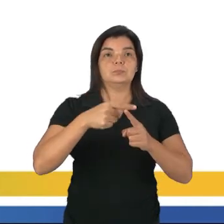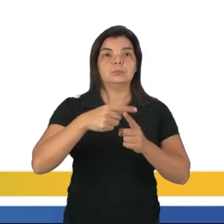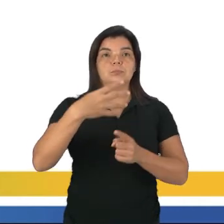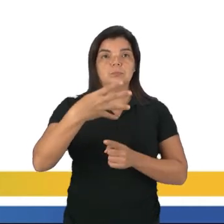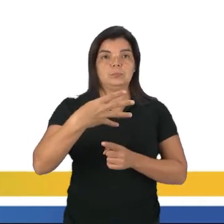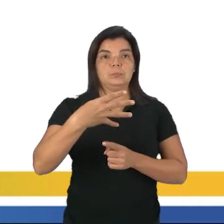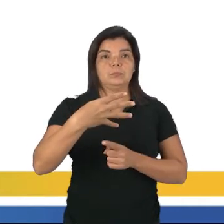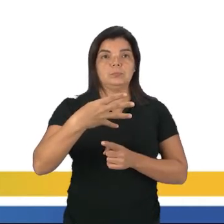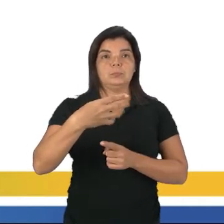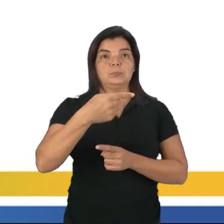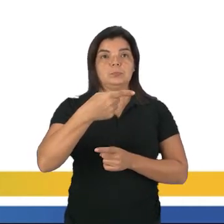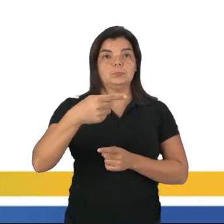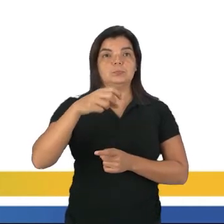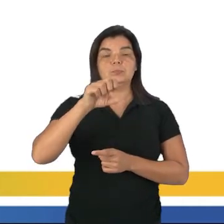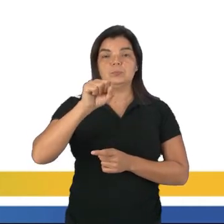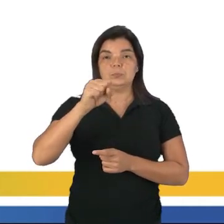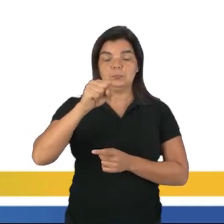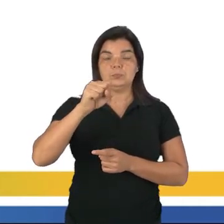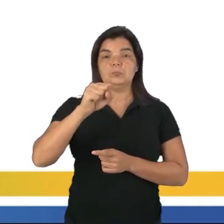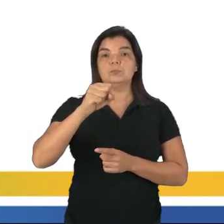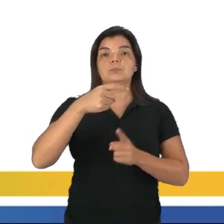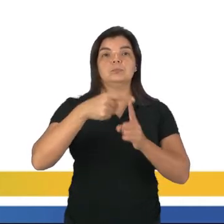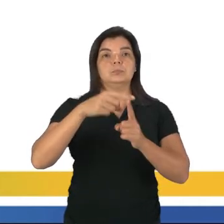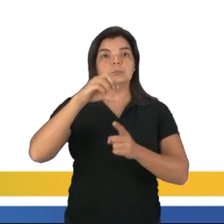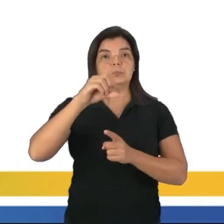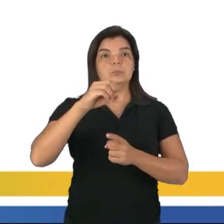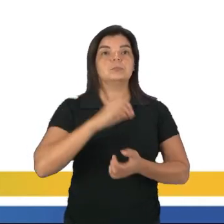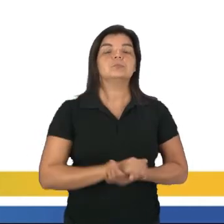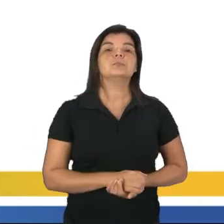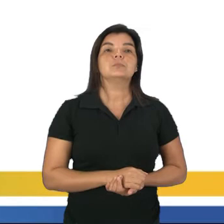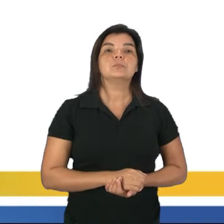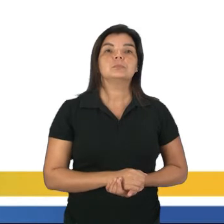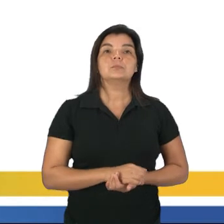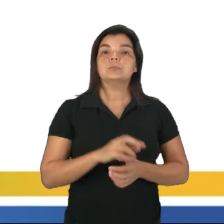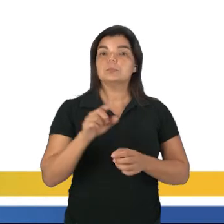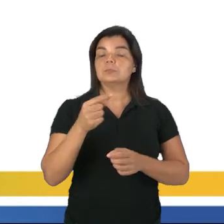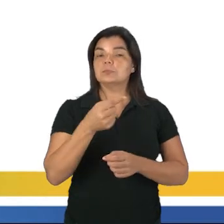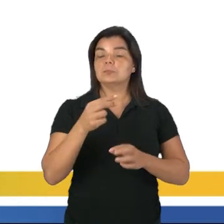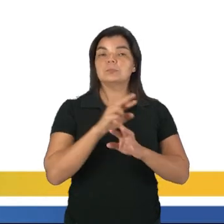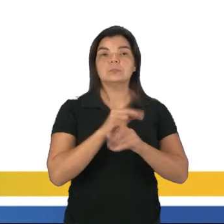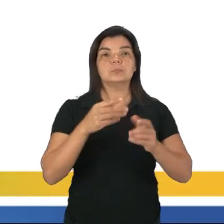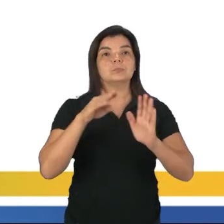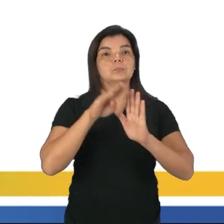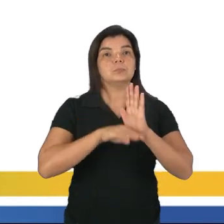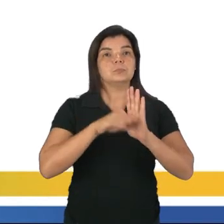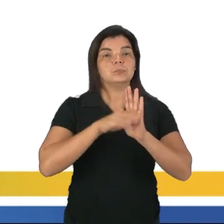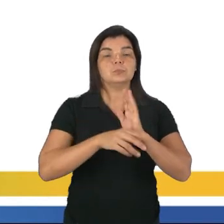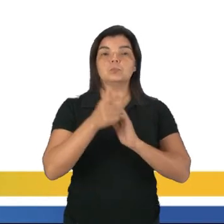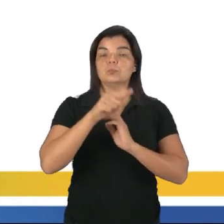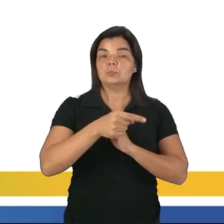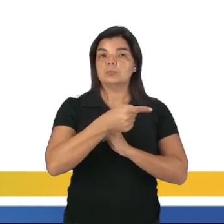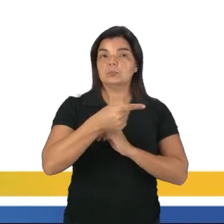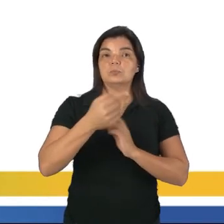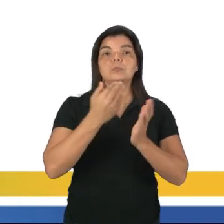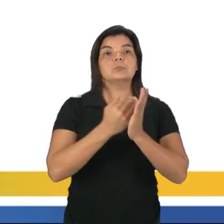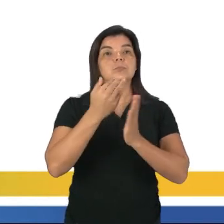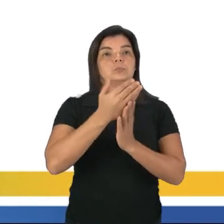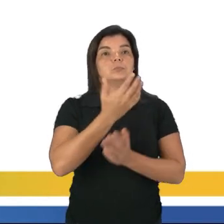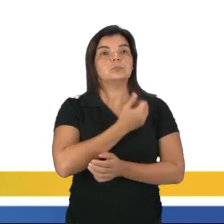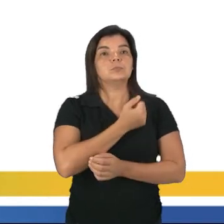dá 2, é a metade, certo? Menos 8 mais 9, sinais diferentes, eu subtraio, repito o sinal do maior